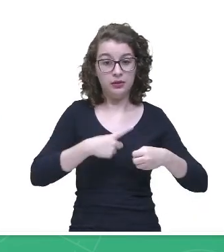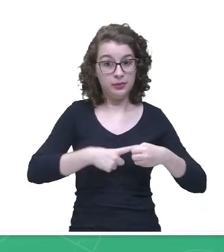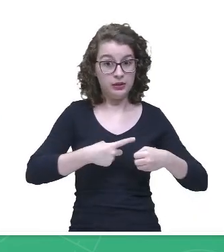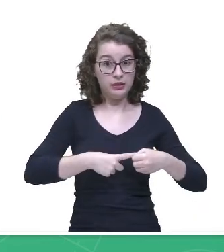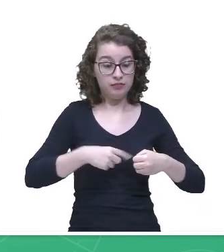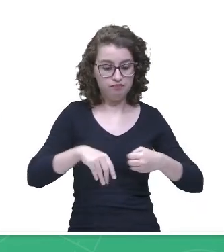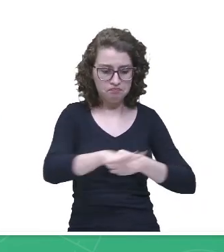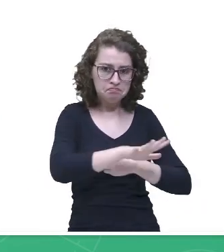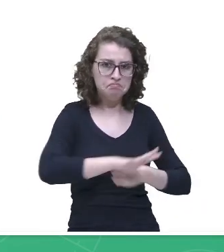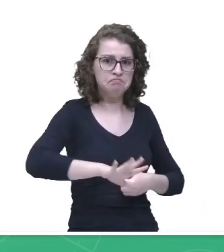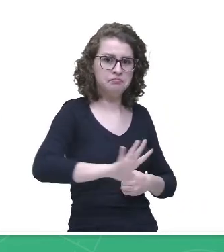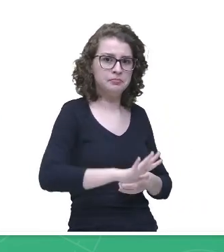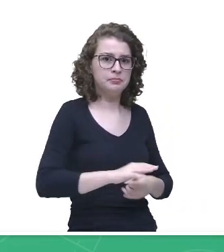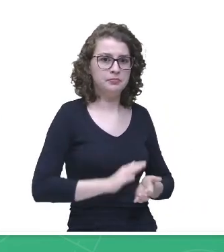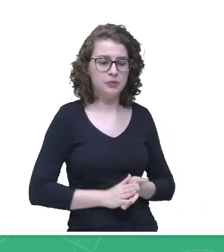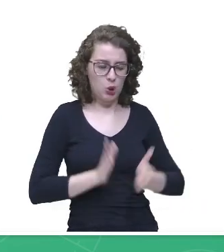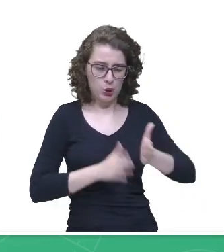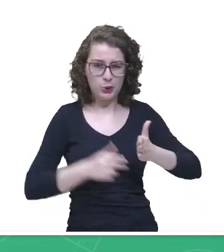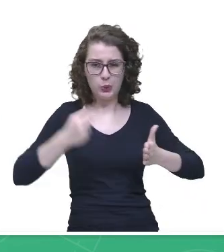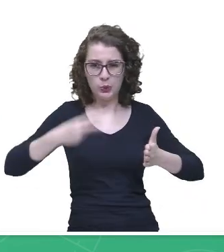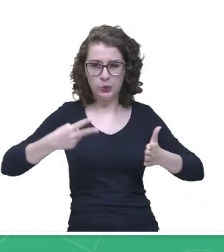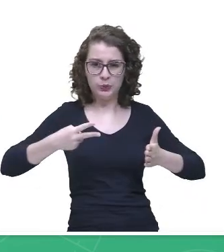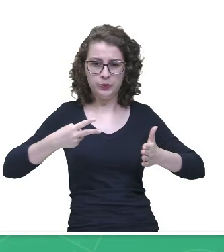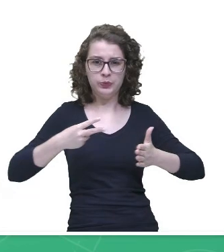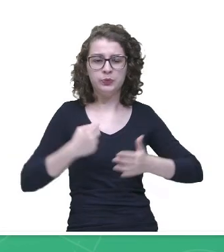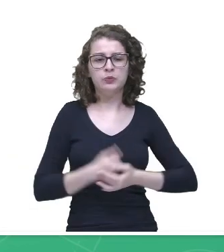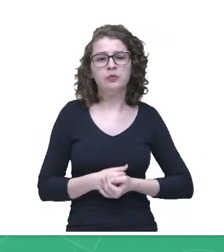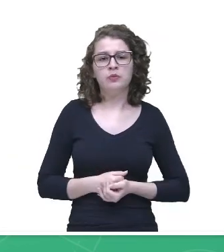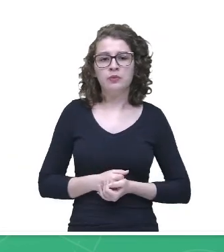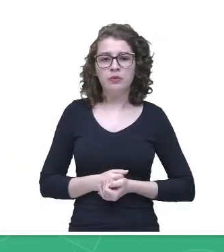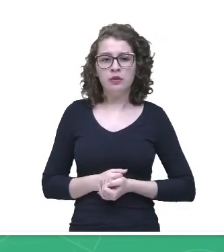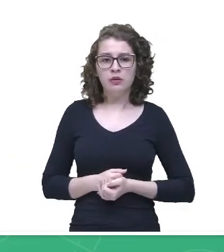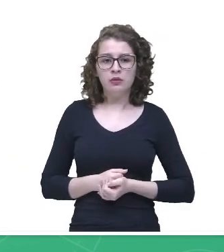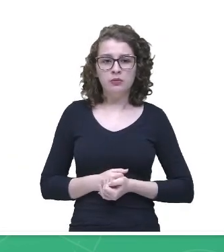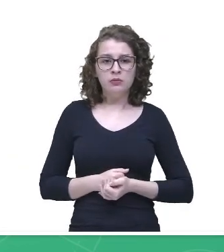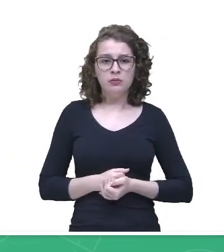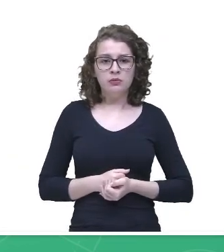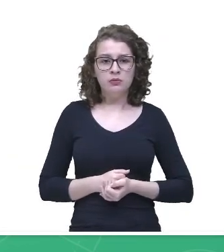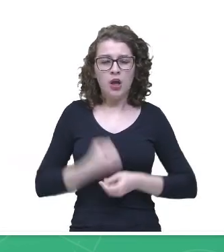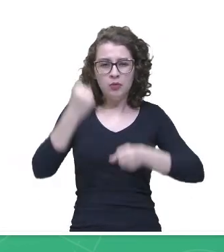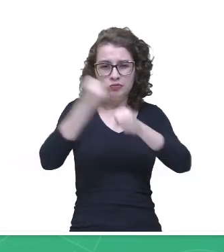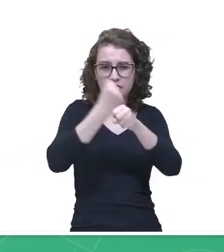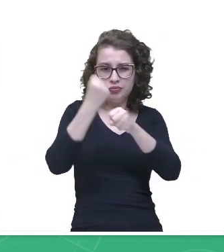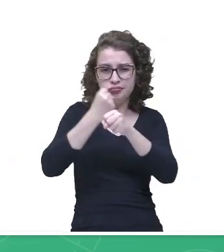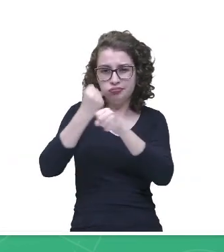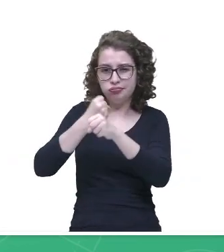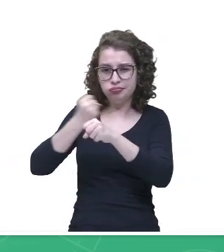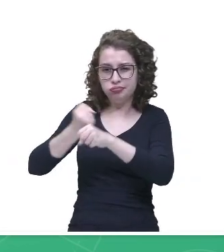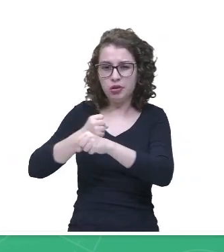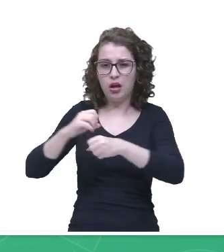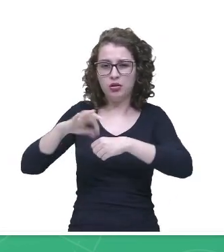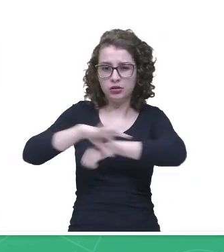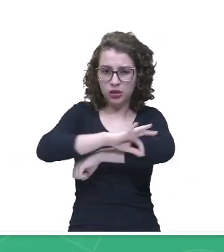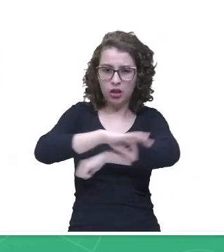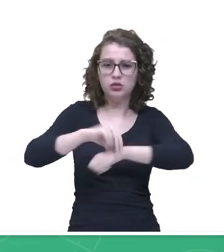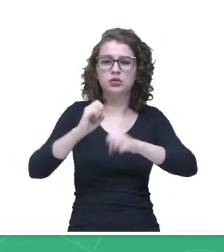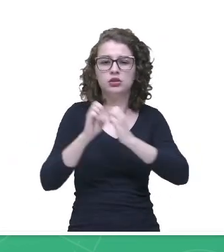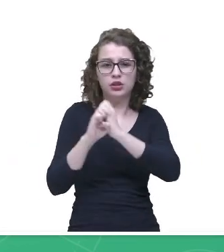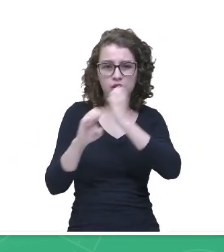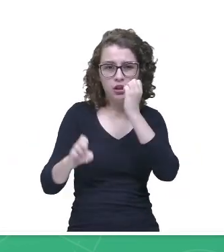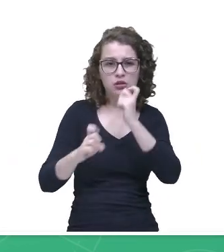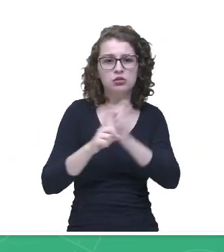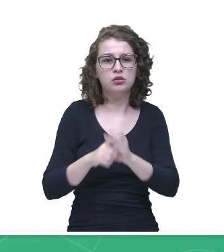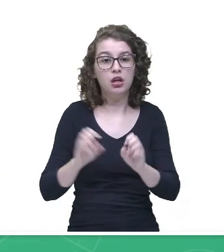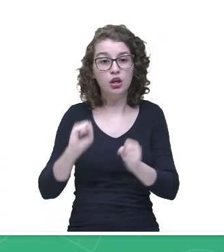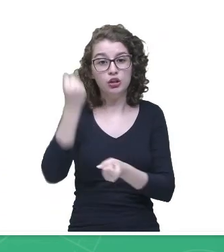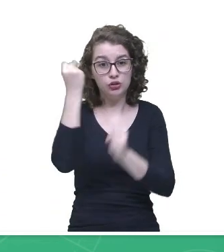setor secundário, a gente está falando aí, principalmente da construção civil e das indústrias, tá bom?